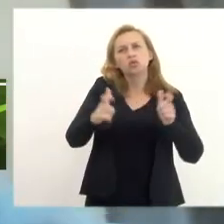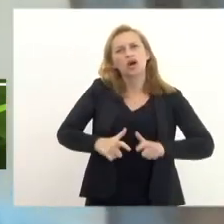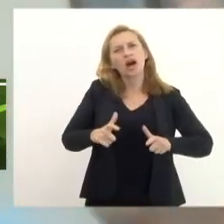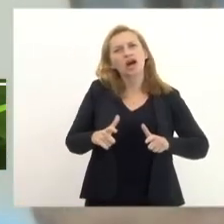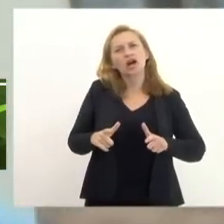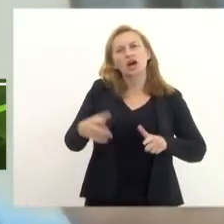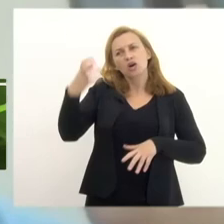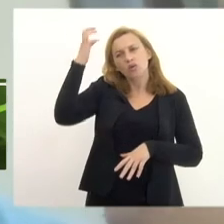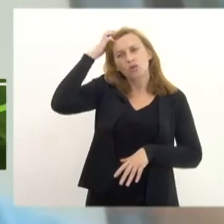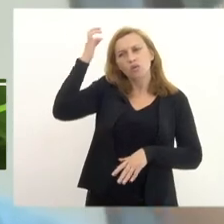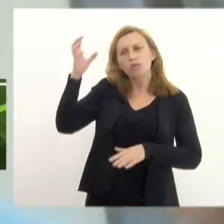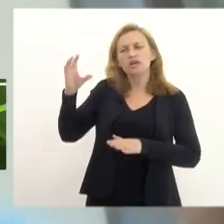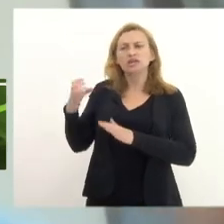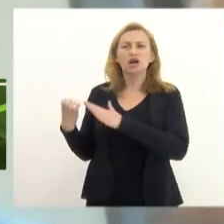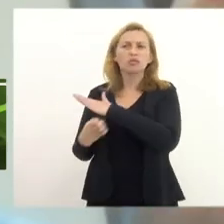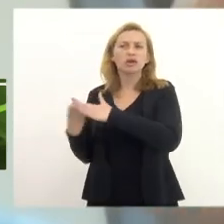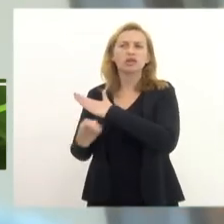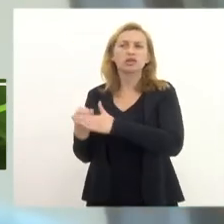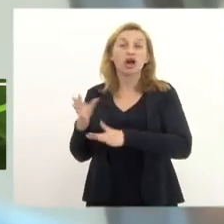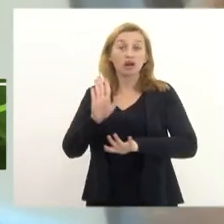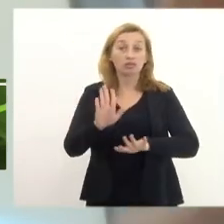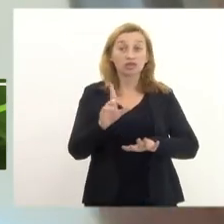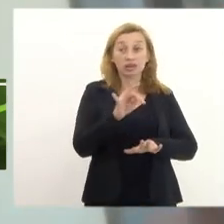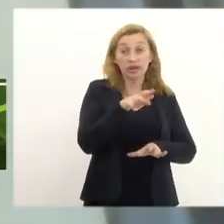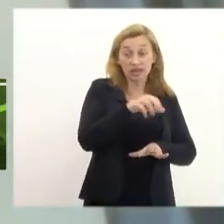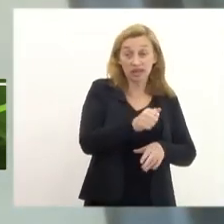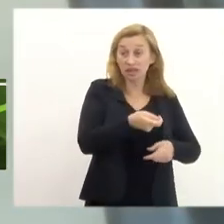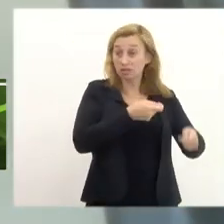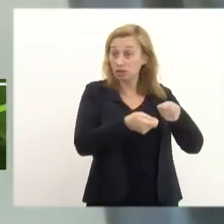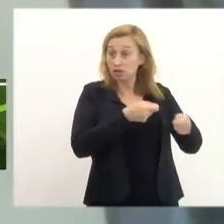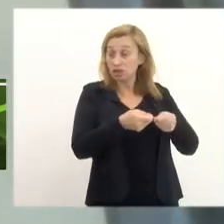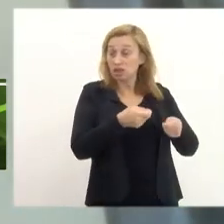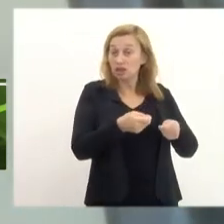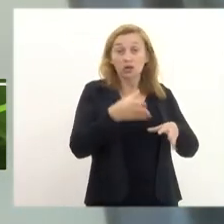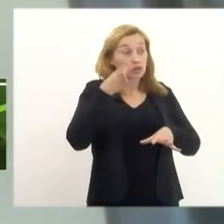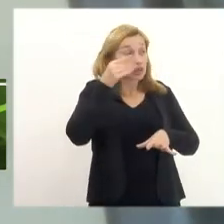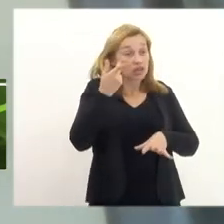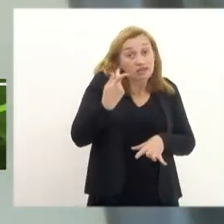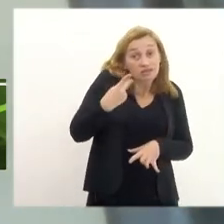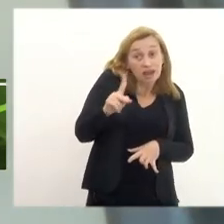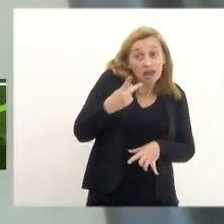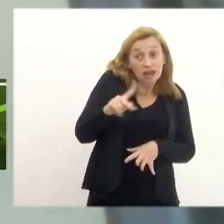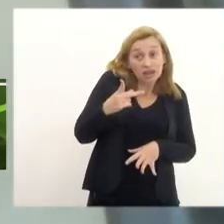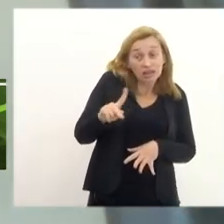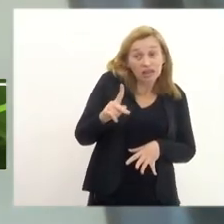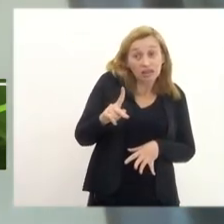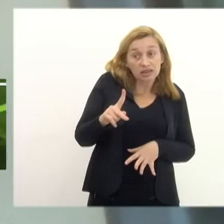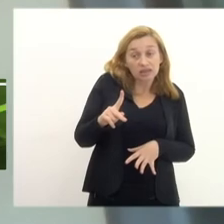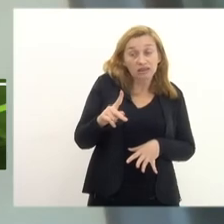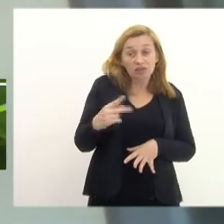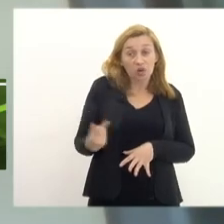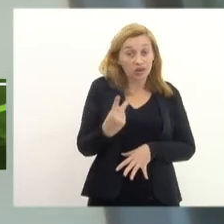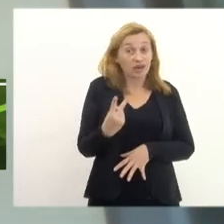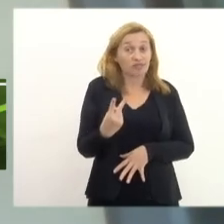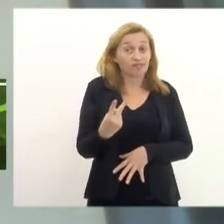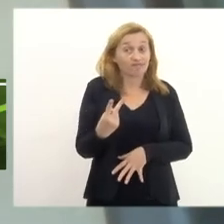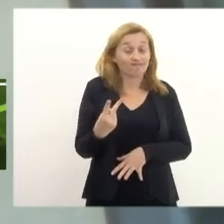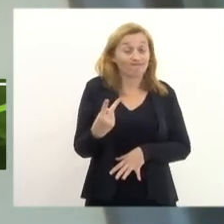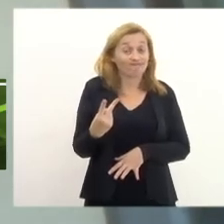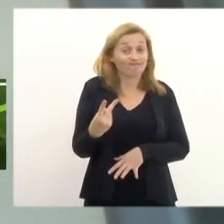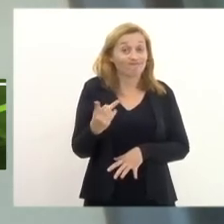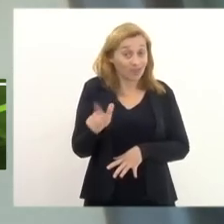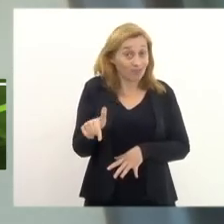a estabilidade regulatória serve desde que o interesse deles seja preservada.